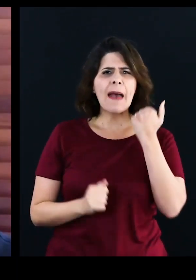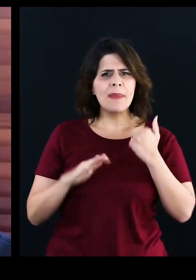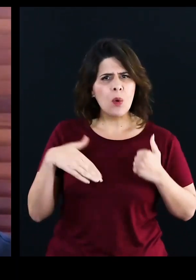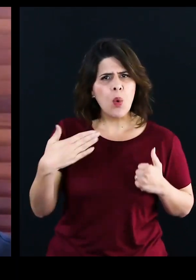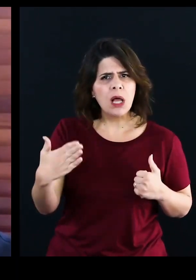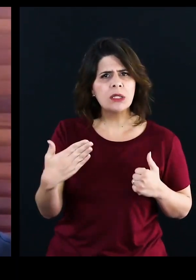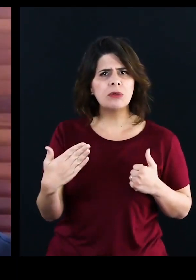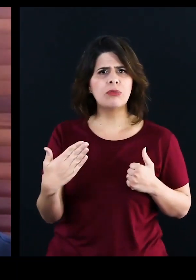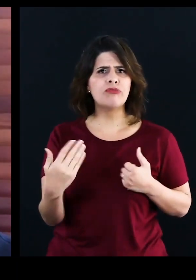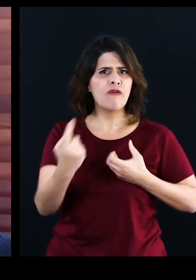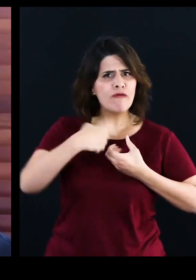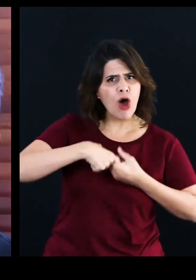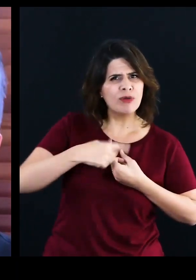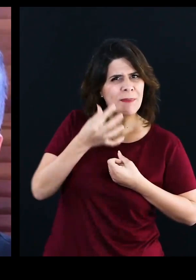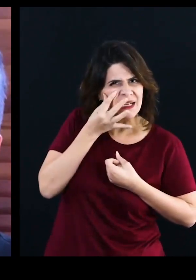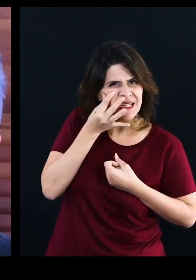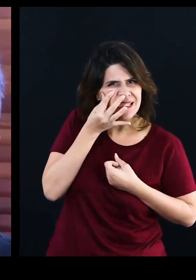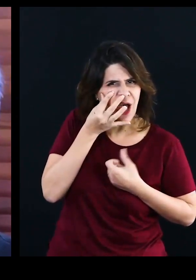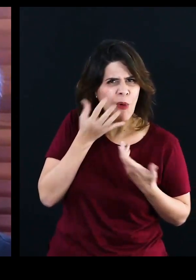pergunta que vale